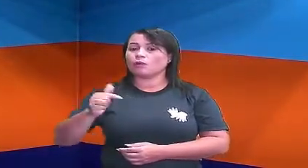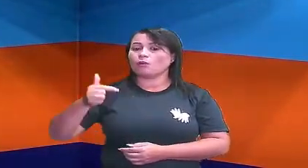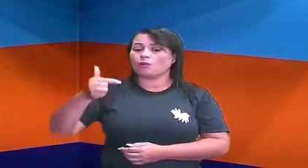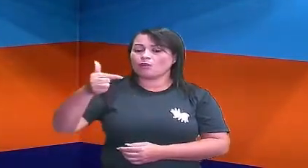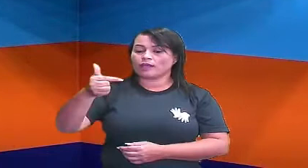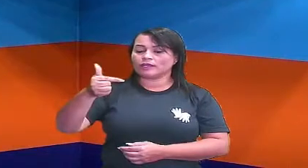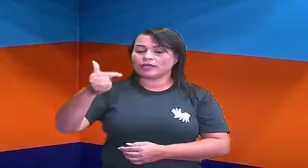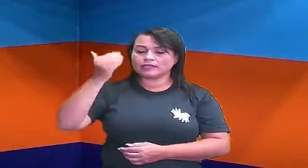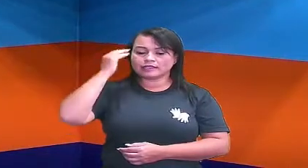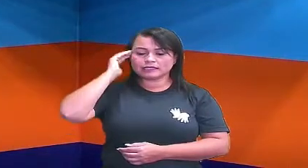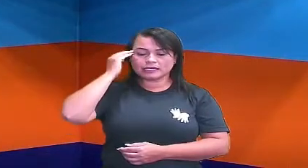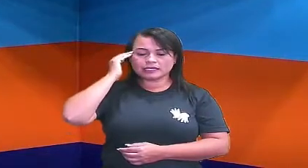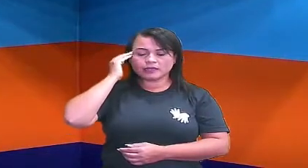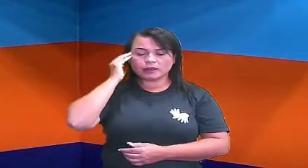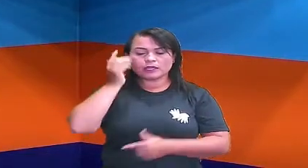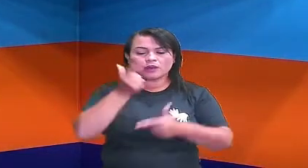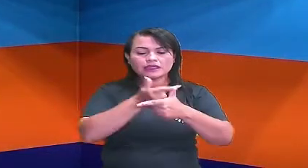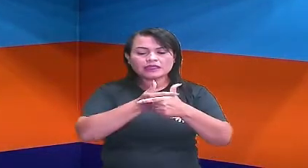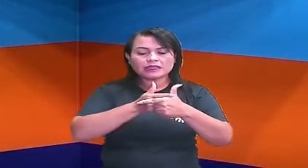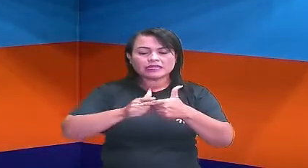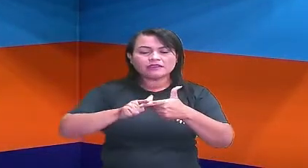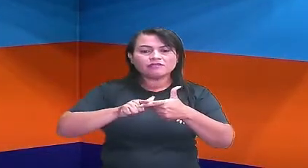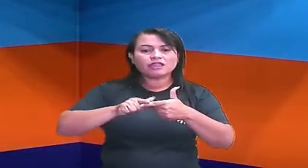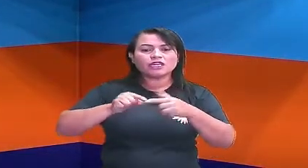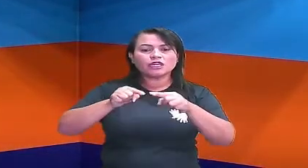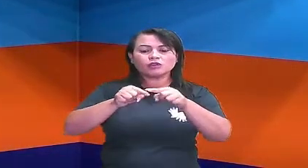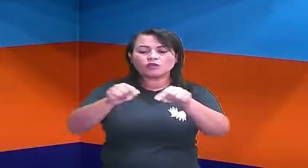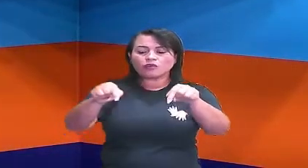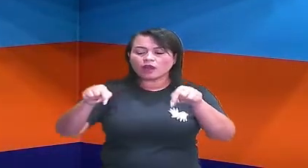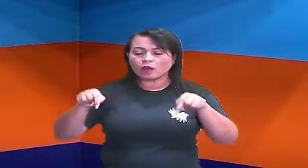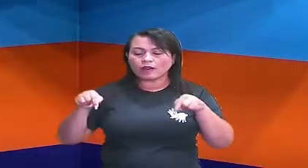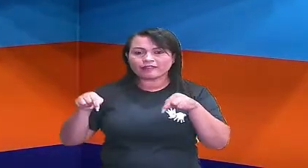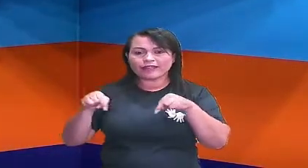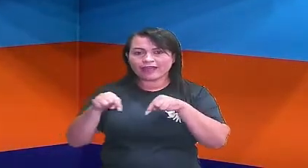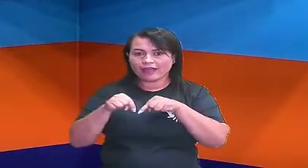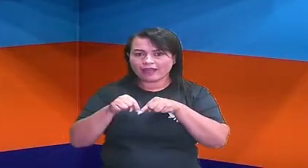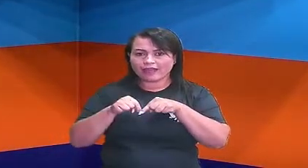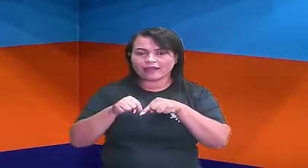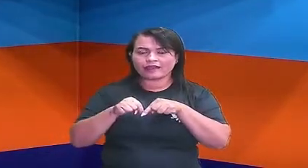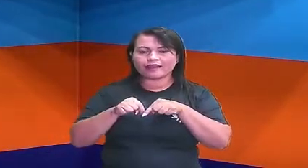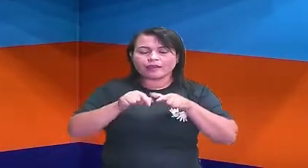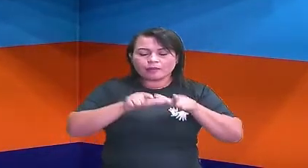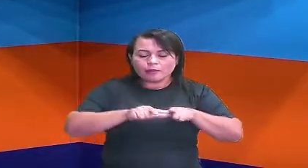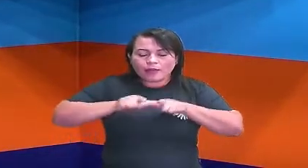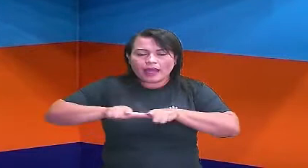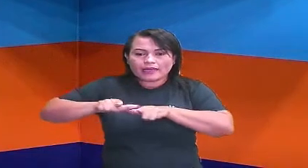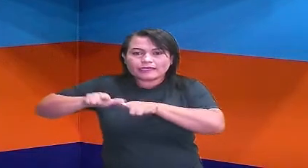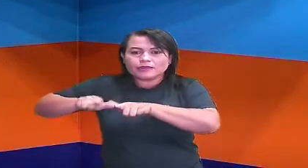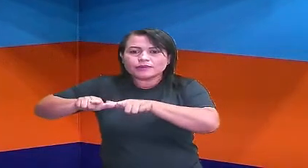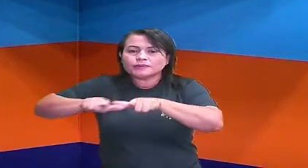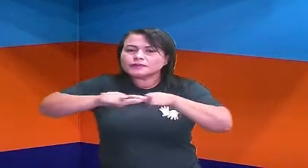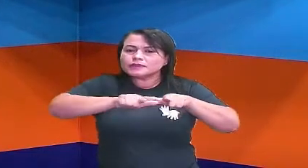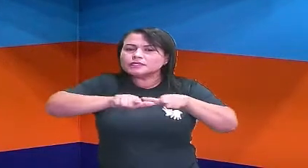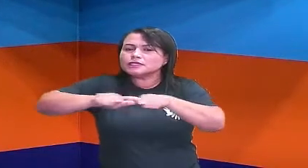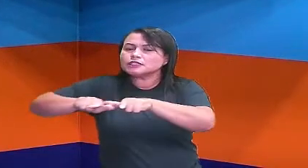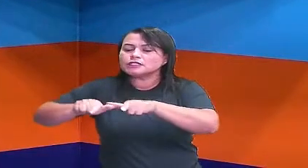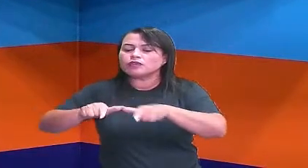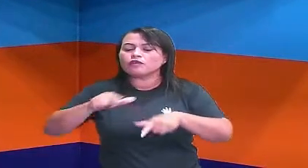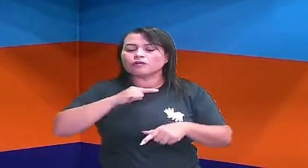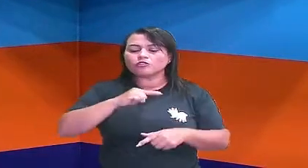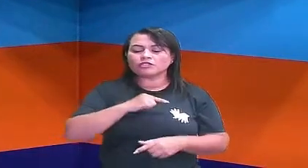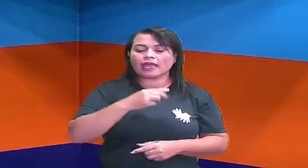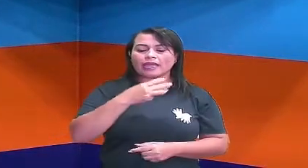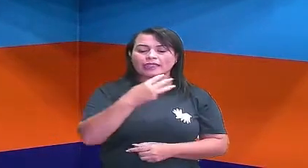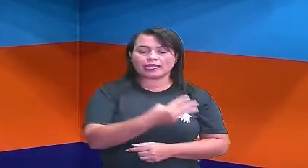disso, tá? Então, dividindo o valor da área da cartolina pela área de cada cartão, a gente vai obter o quê?